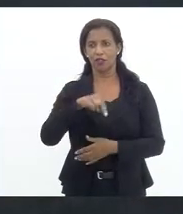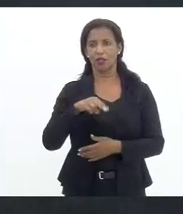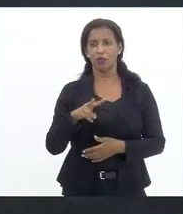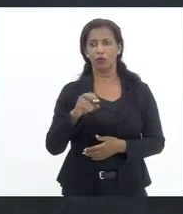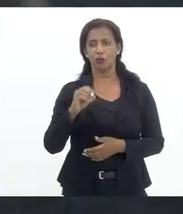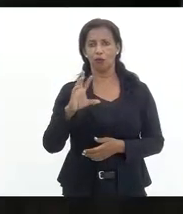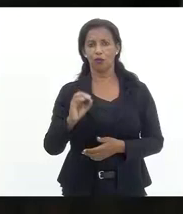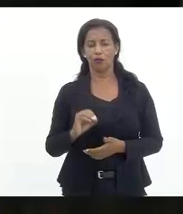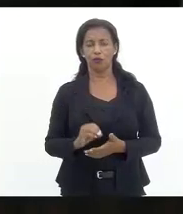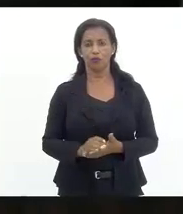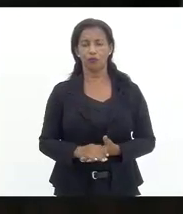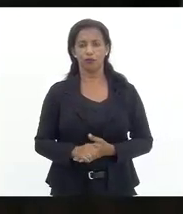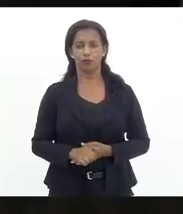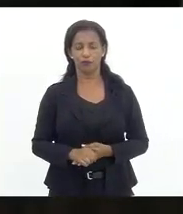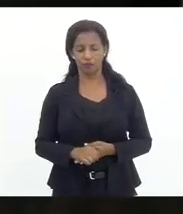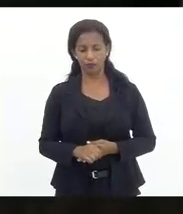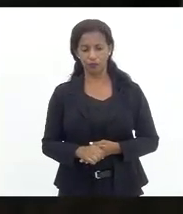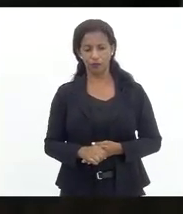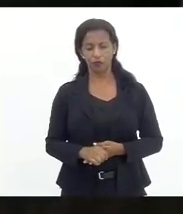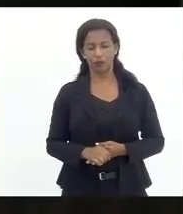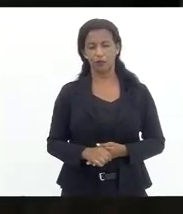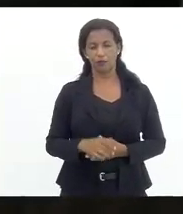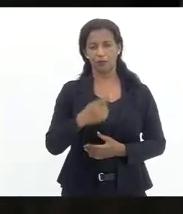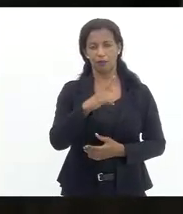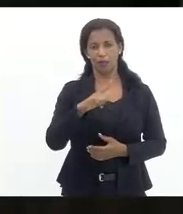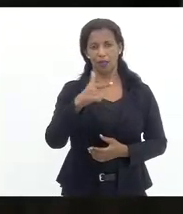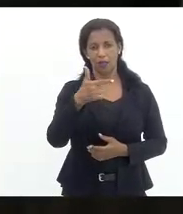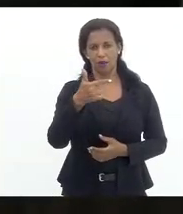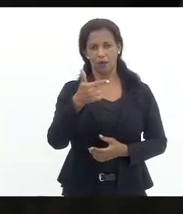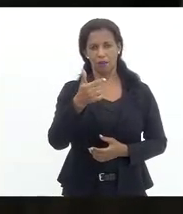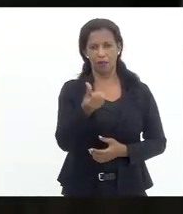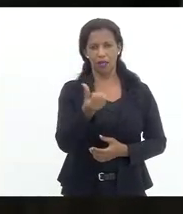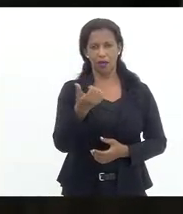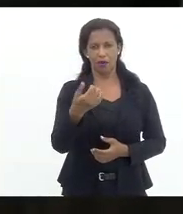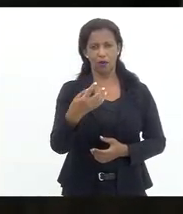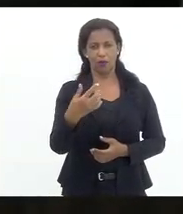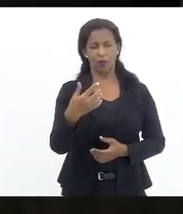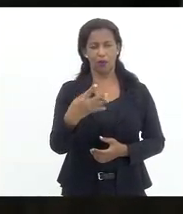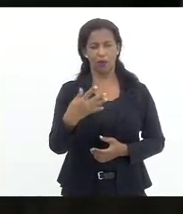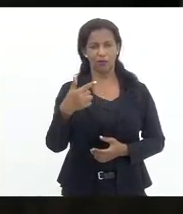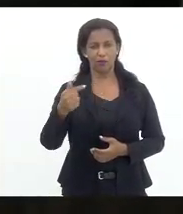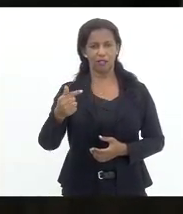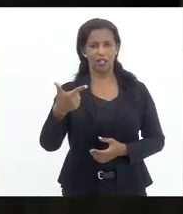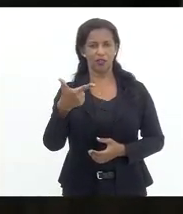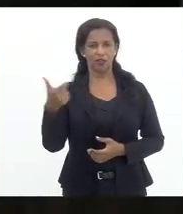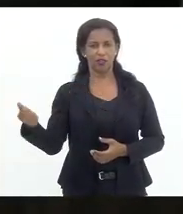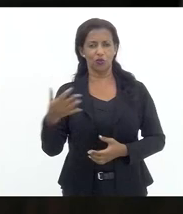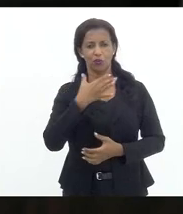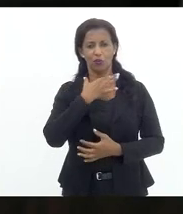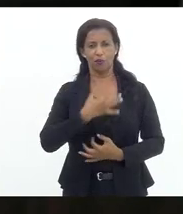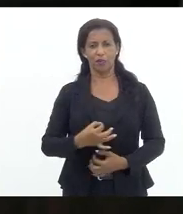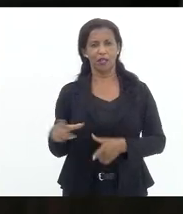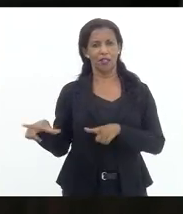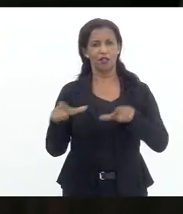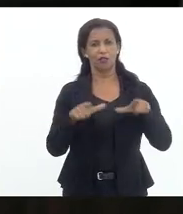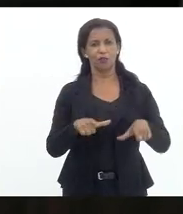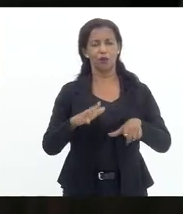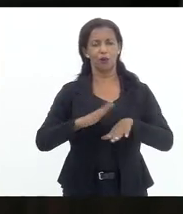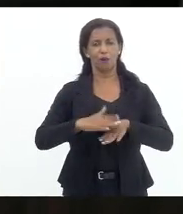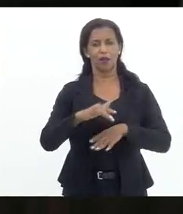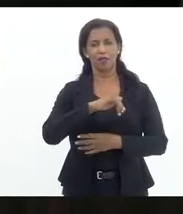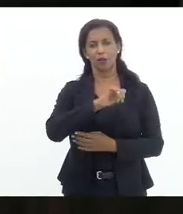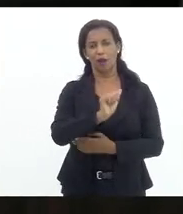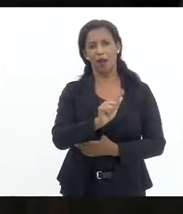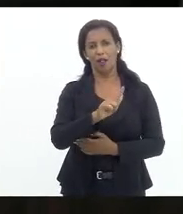voto. Já, já. Projeto de resolução 647-21, de autoria do deputado Luiz Martins, que concede medalha Tiradentes, respectivo diploma ao senhor